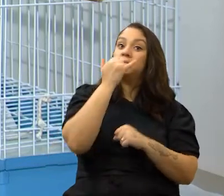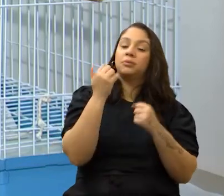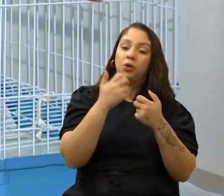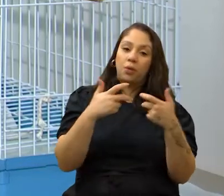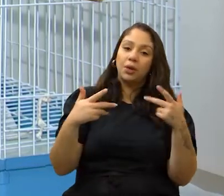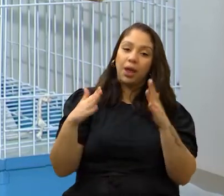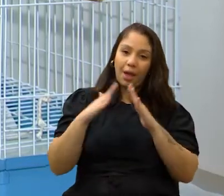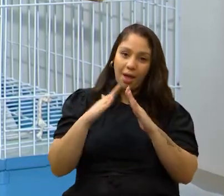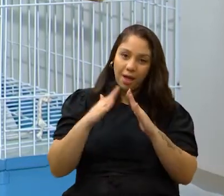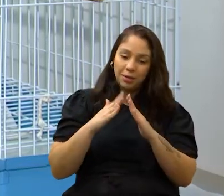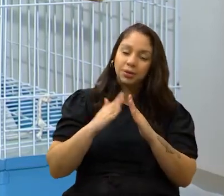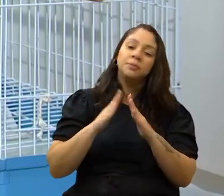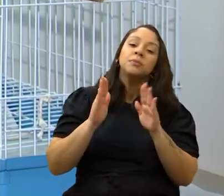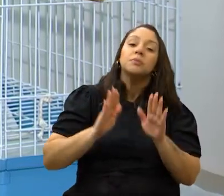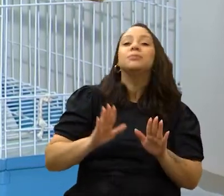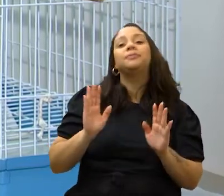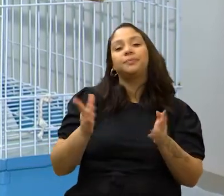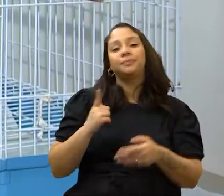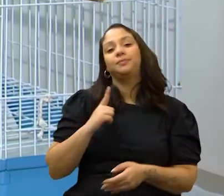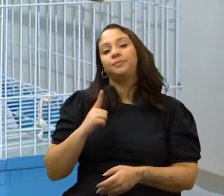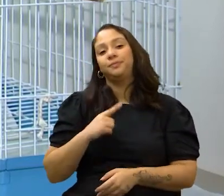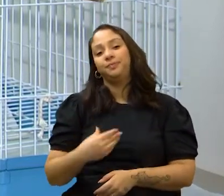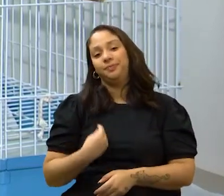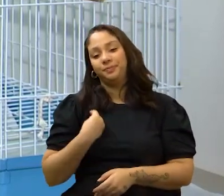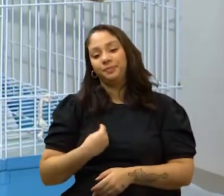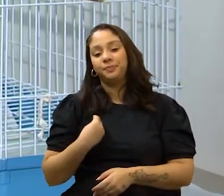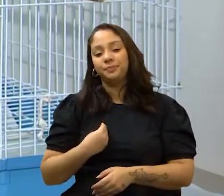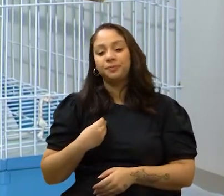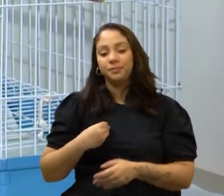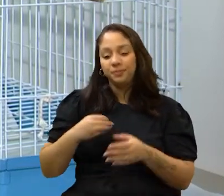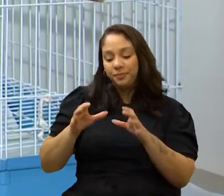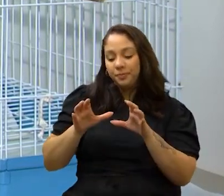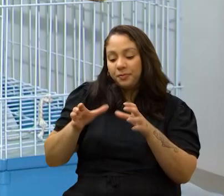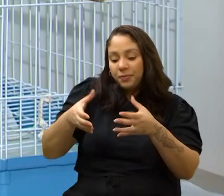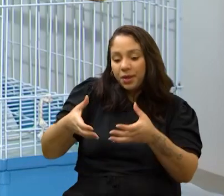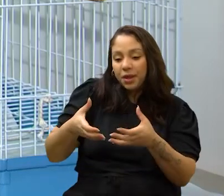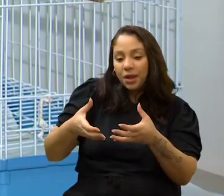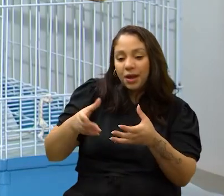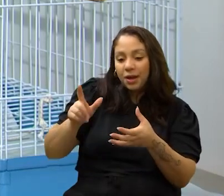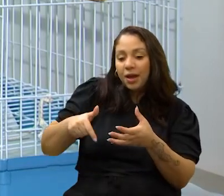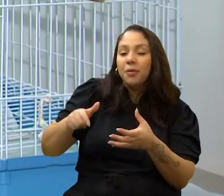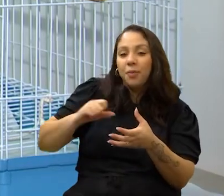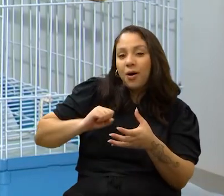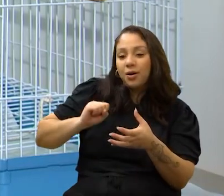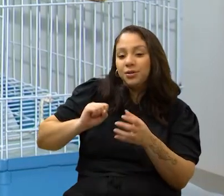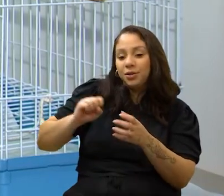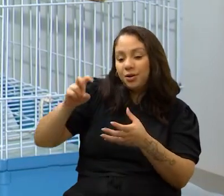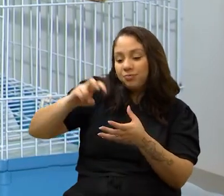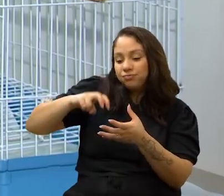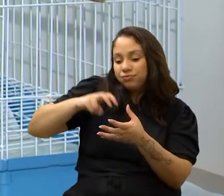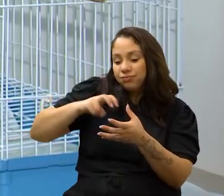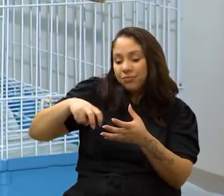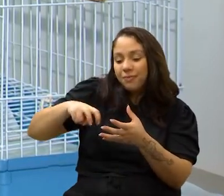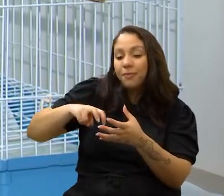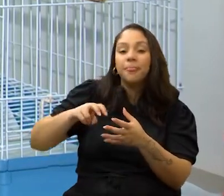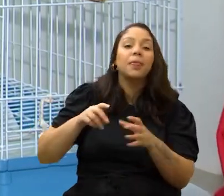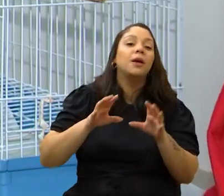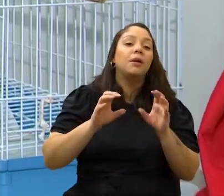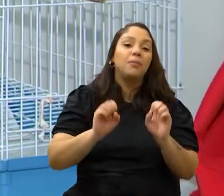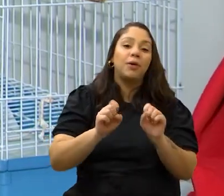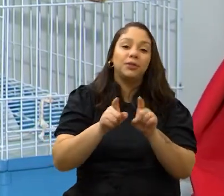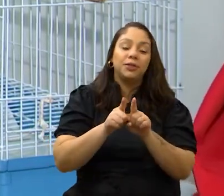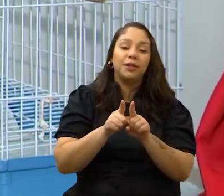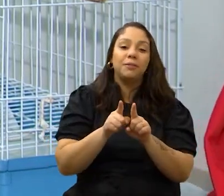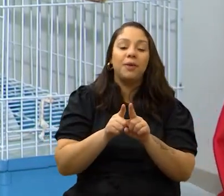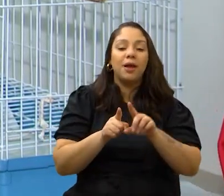acidentes domésticos, né? Mas eles podem, hoje em dia já tem banheirinha nos pet shops que você compra, que podem estar colocando. Que mimo! Você